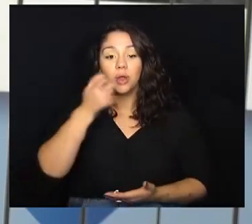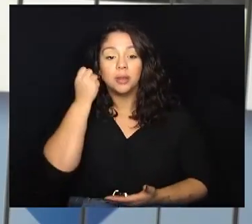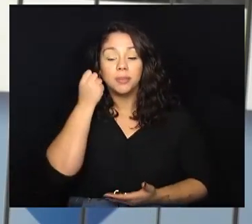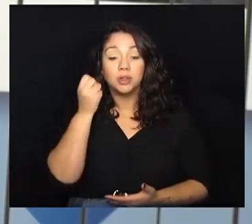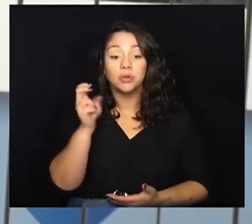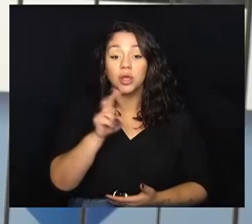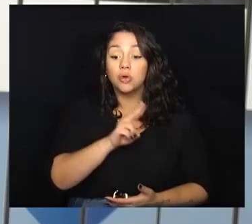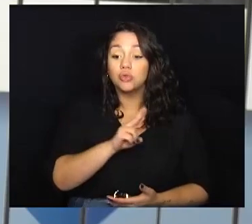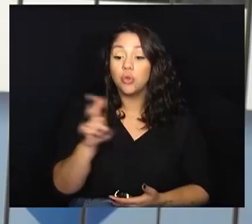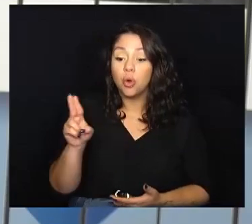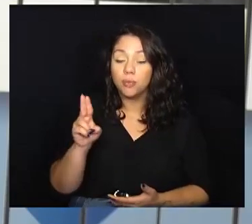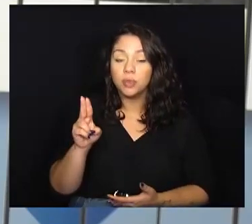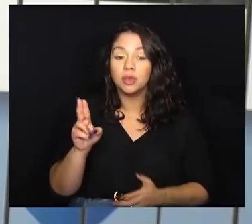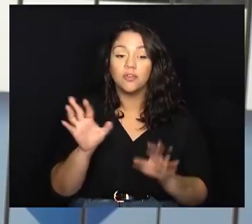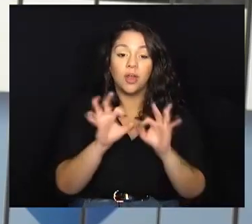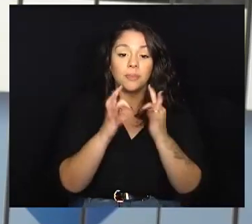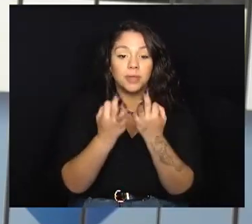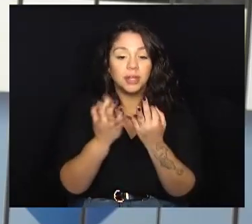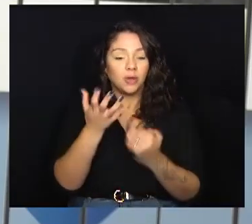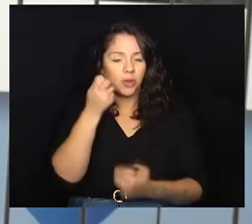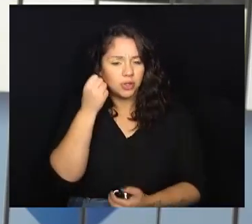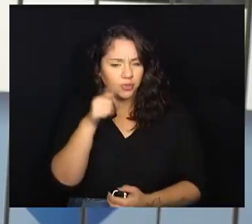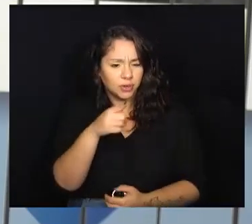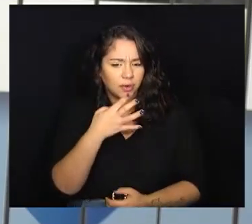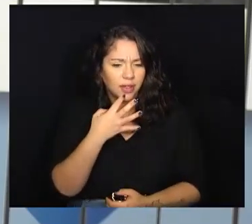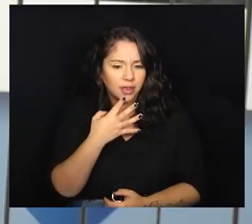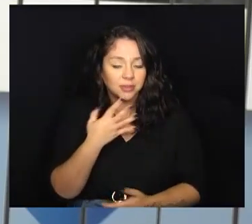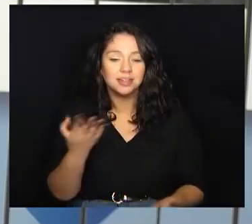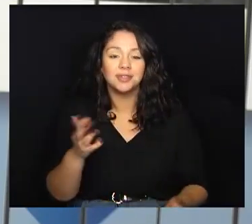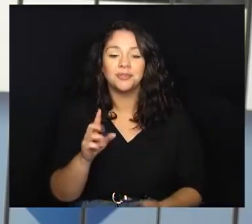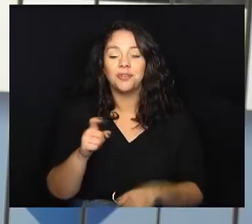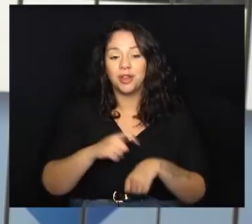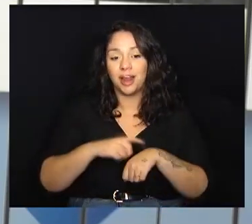Família Acolhedora. Você conhece? Então,